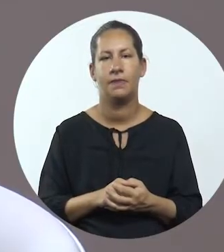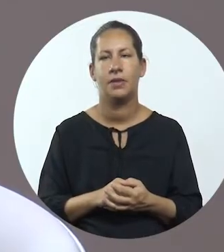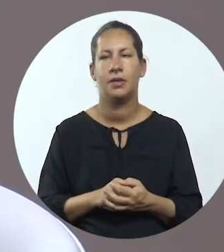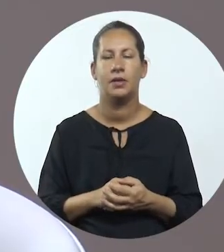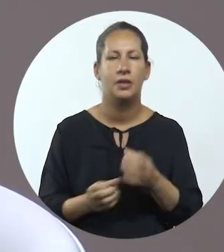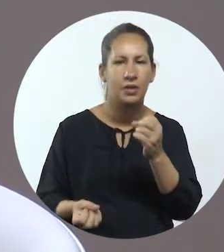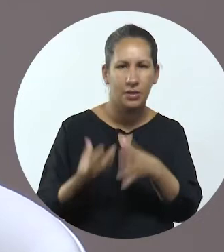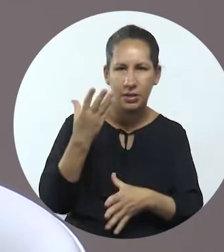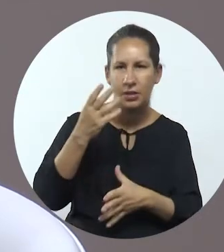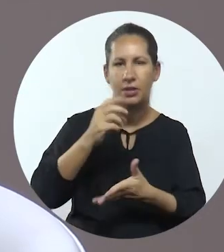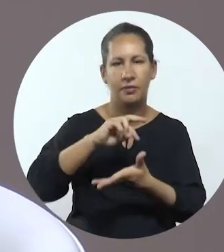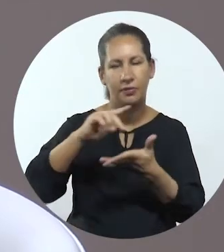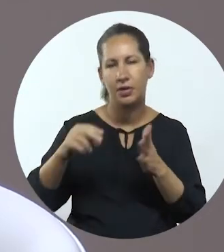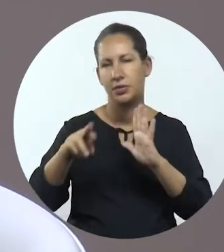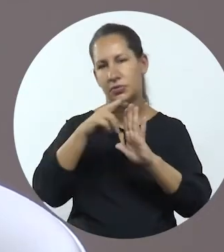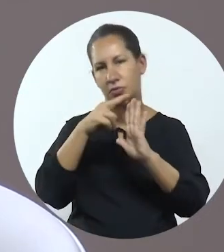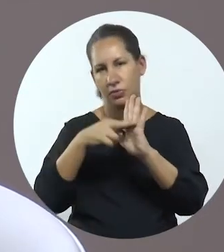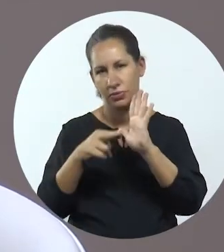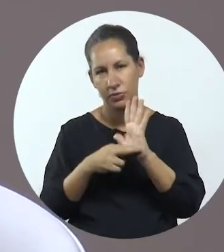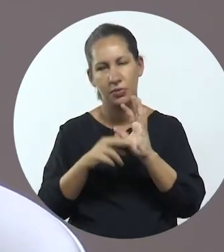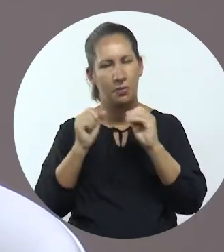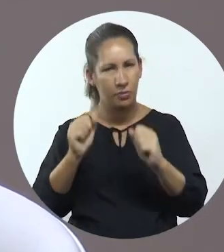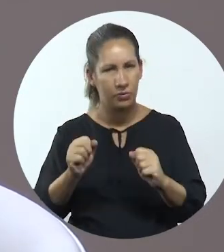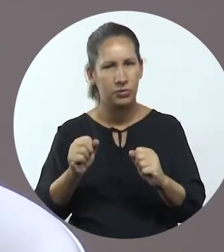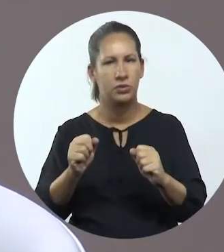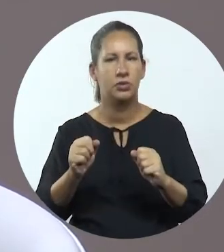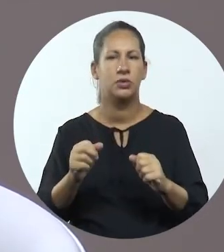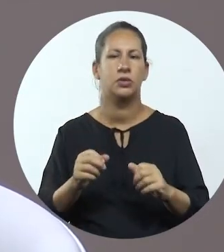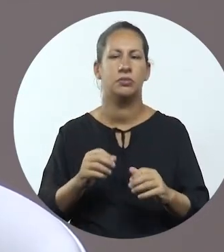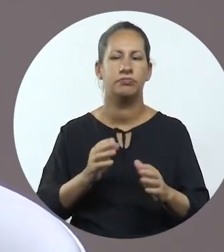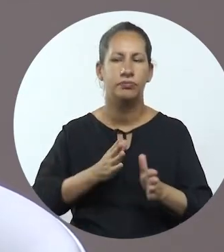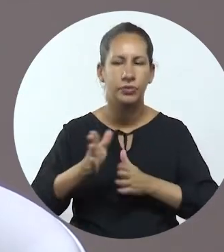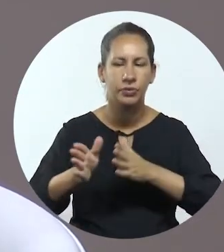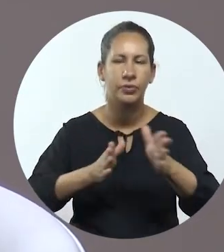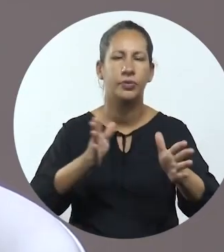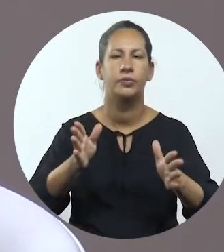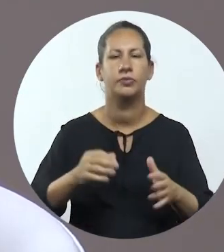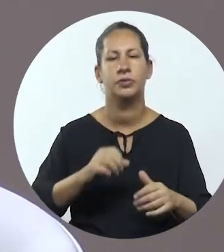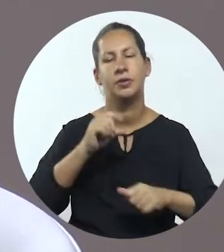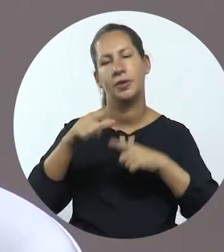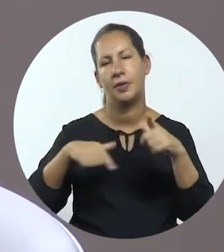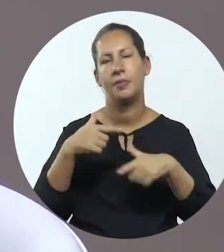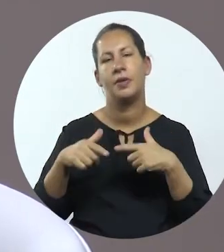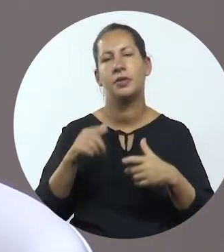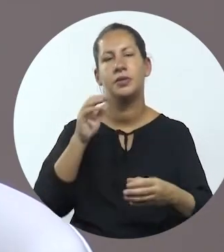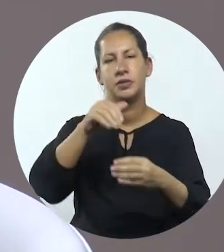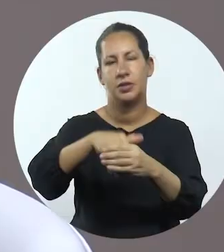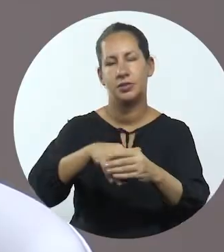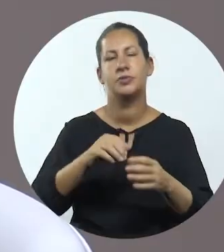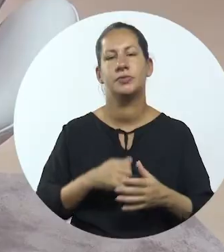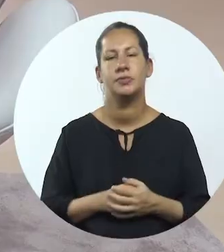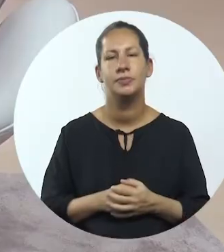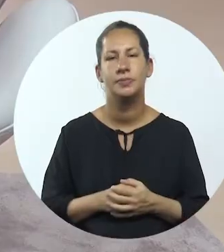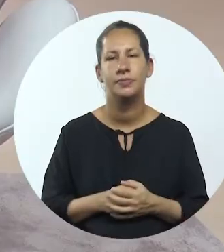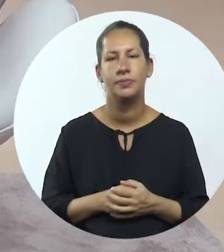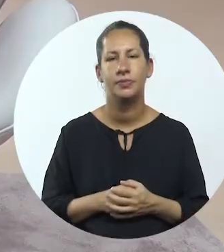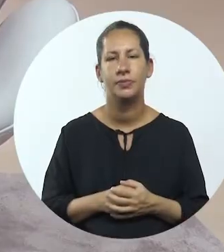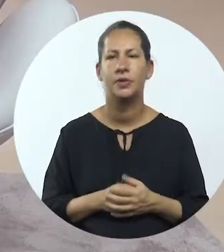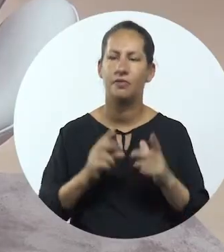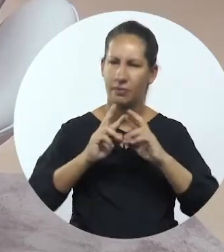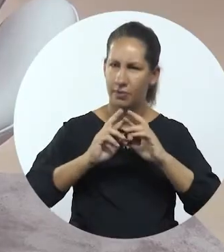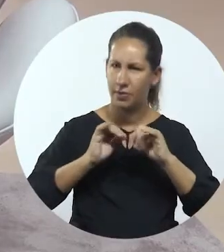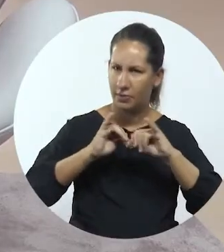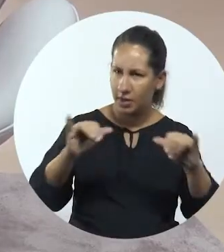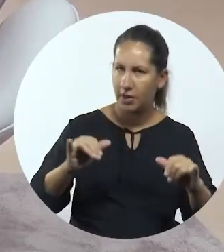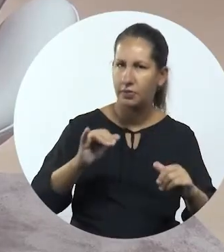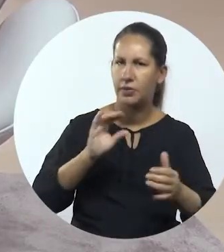elabora e emite essas resoluções para que elas possam ser um norte, um guia de trabalho nas eleições municipais. A senhora diria que